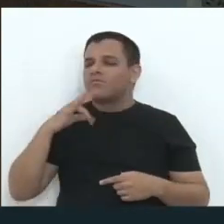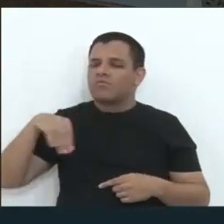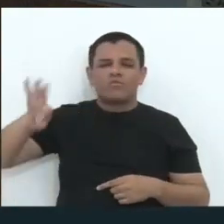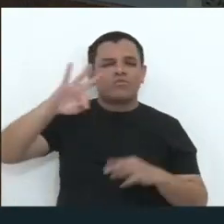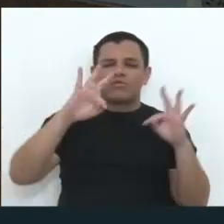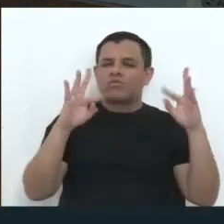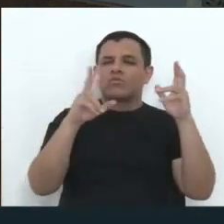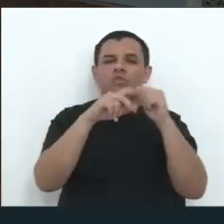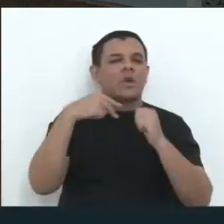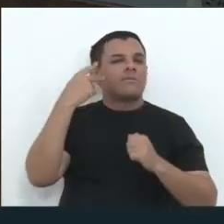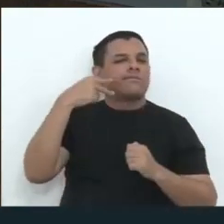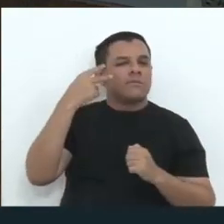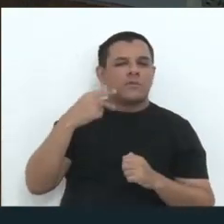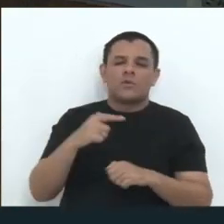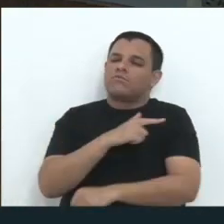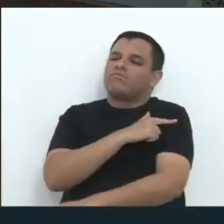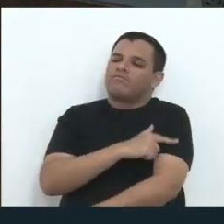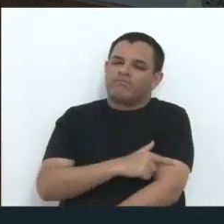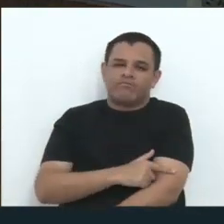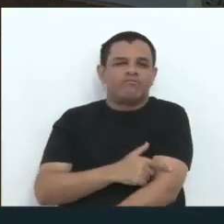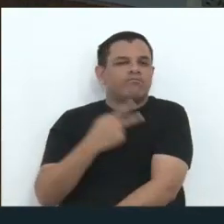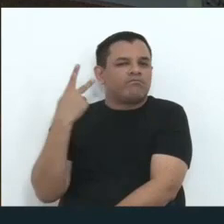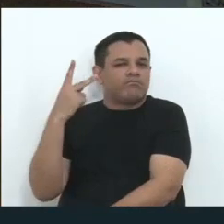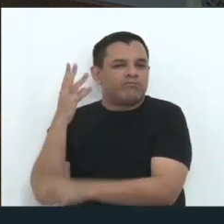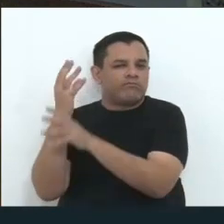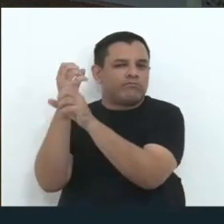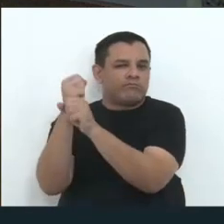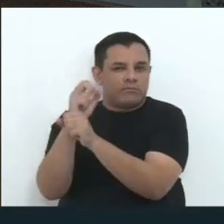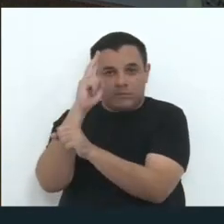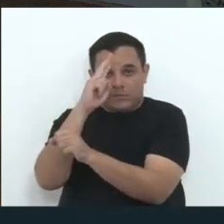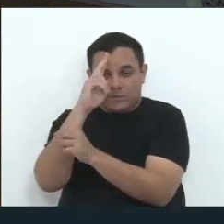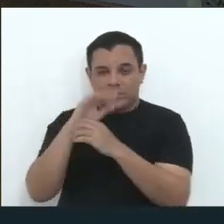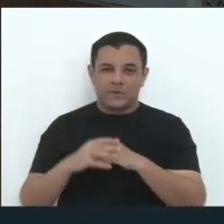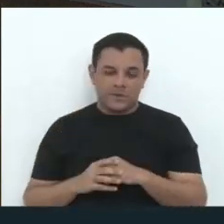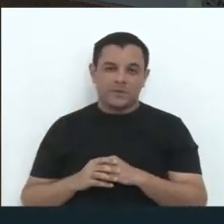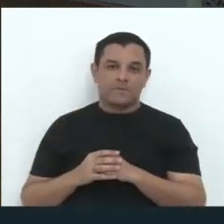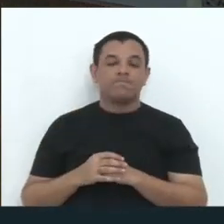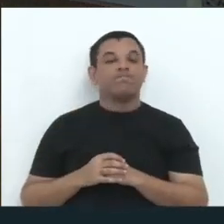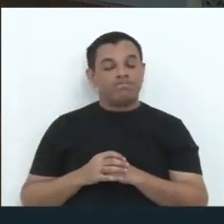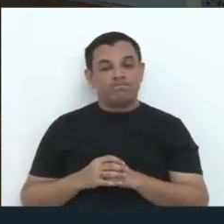respeito e estima por toda a história dele. Que Deus o tenha,